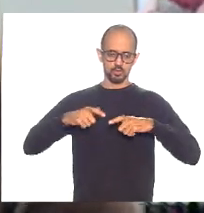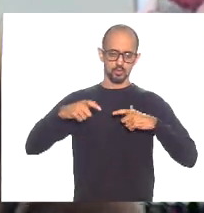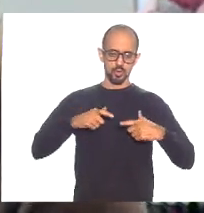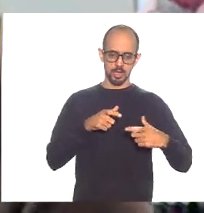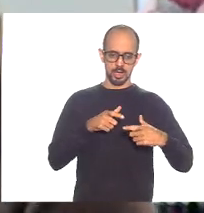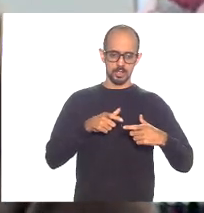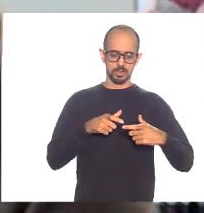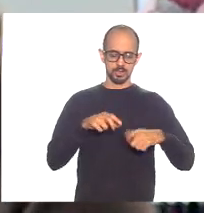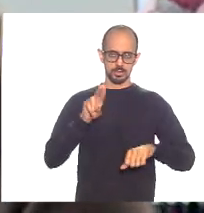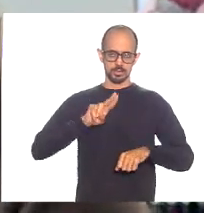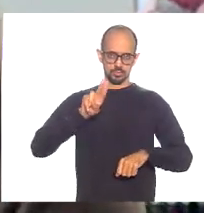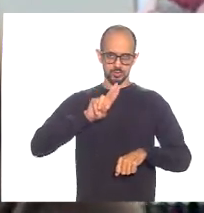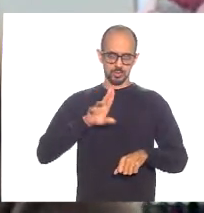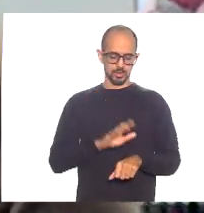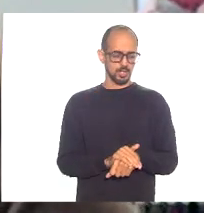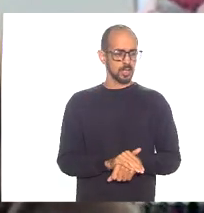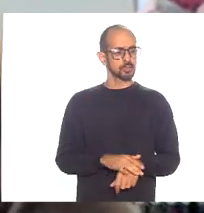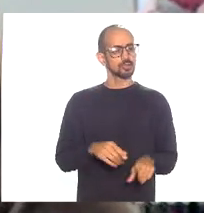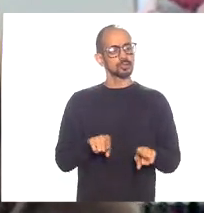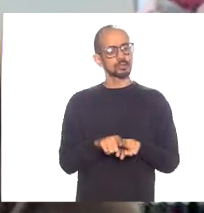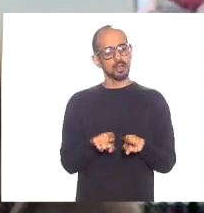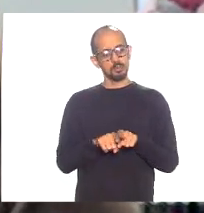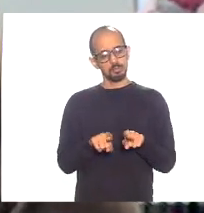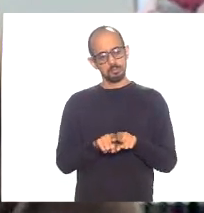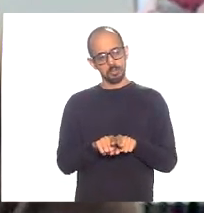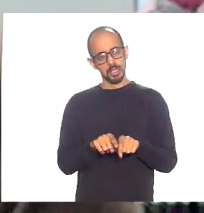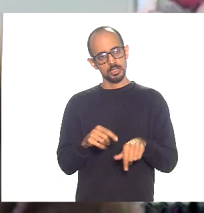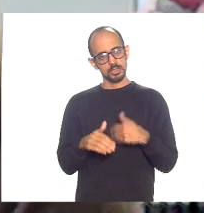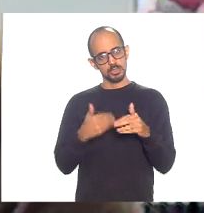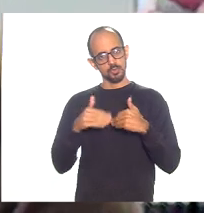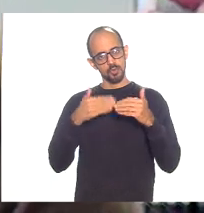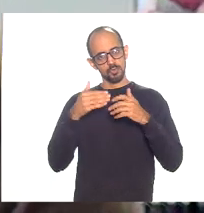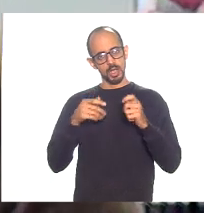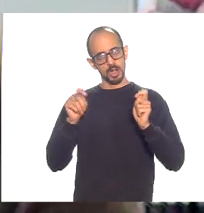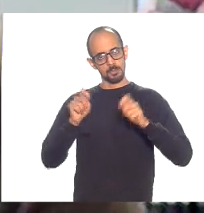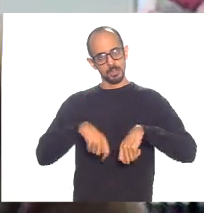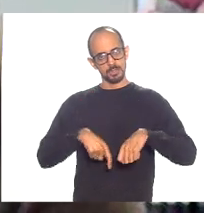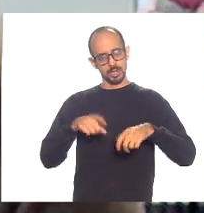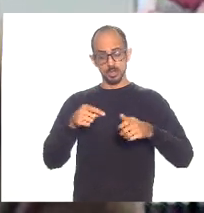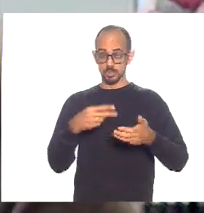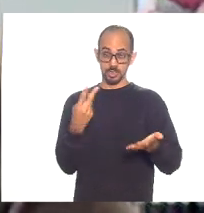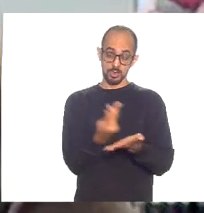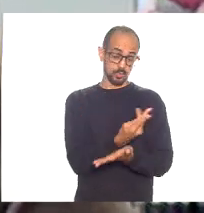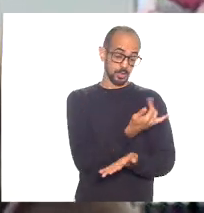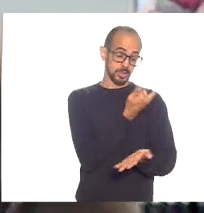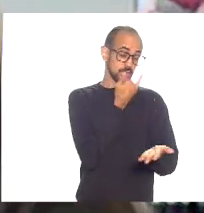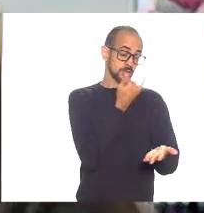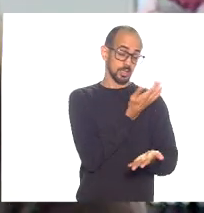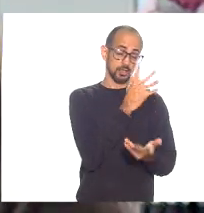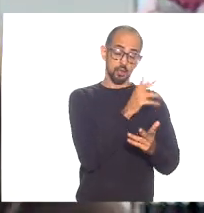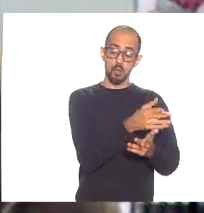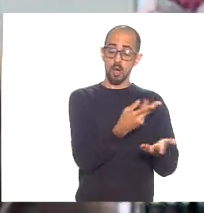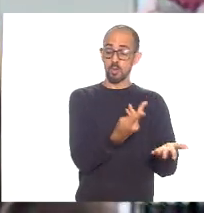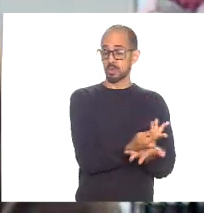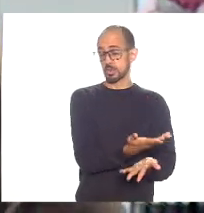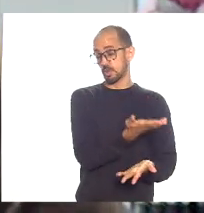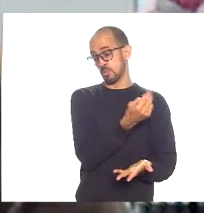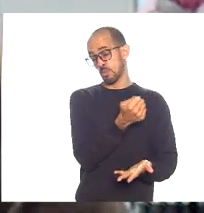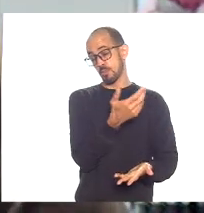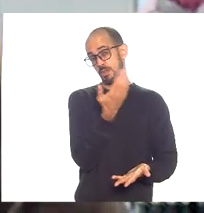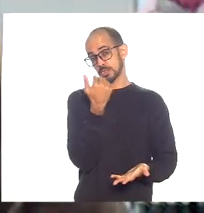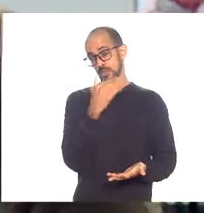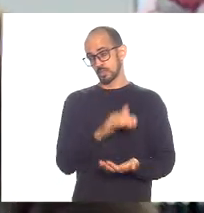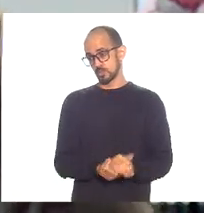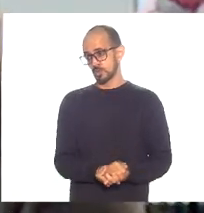universidades, inclusive desenvolvendo condições para que aconteçam tragédias como a que a gente já viu acontecer nos últimos